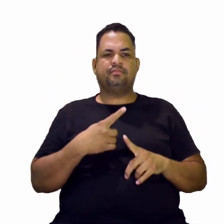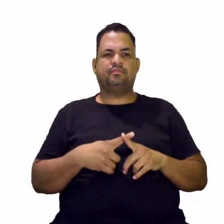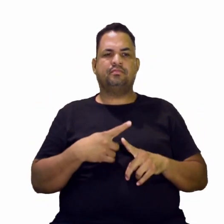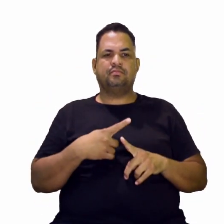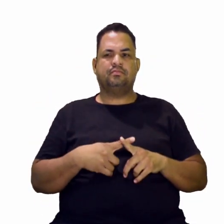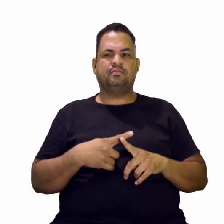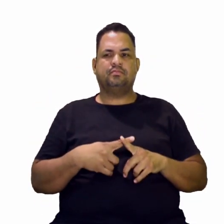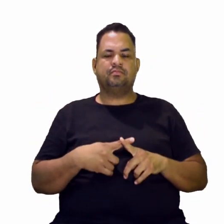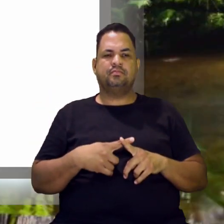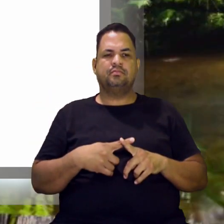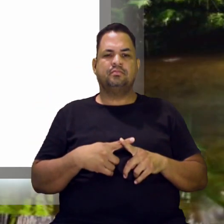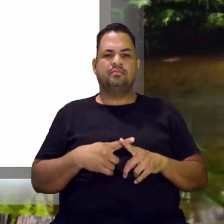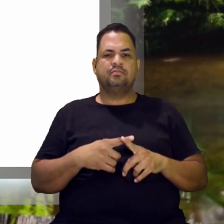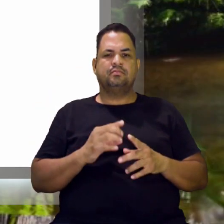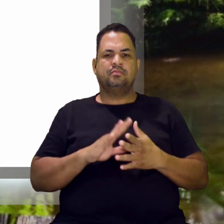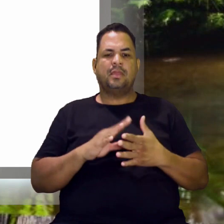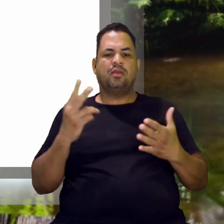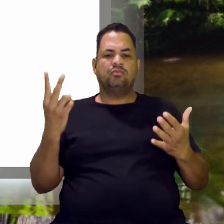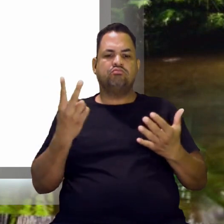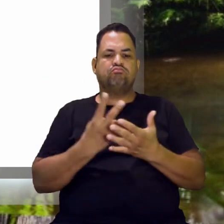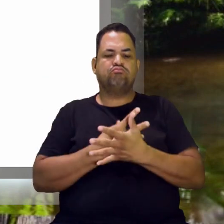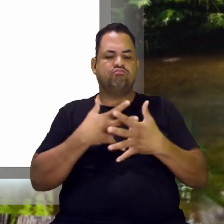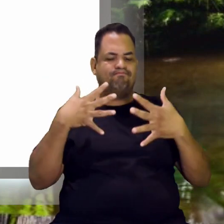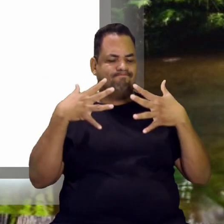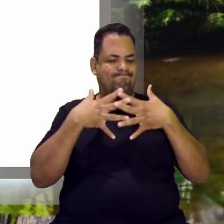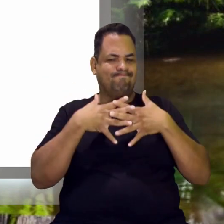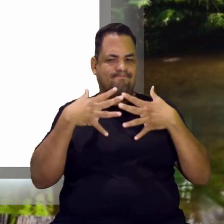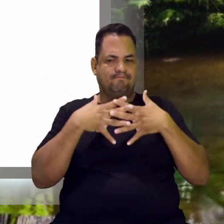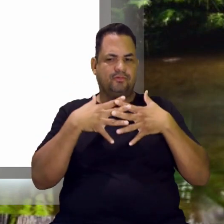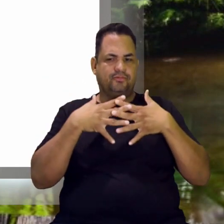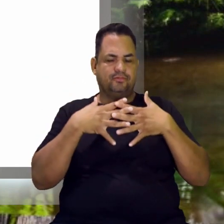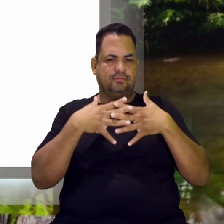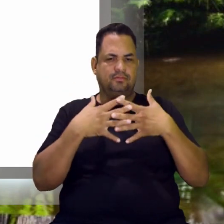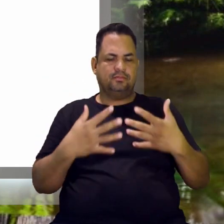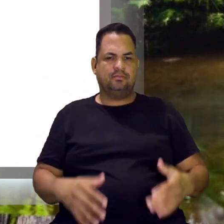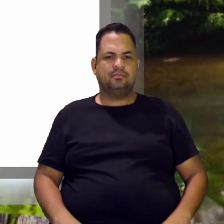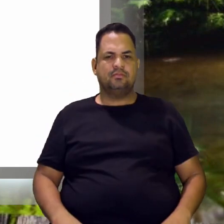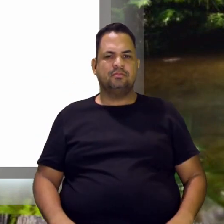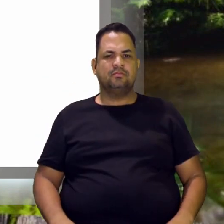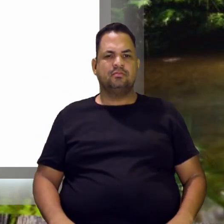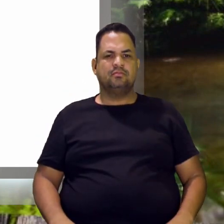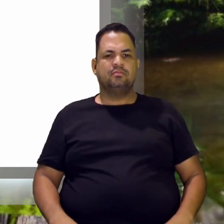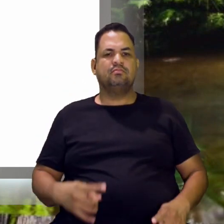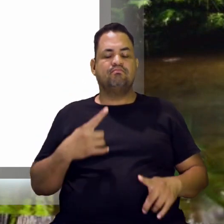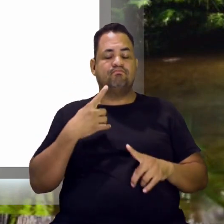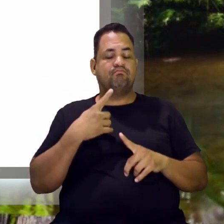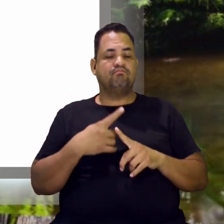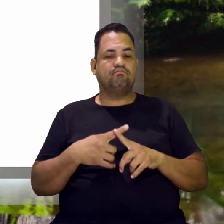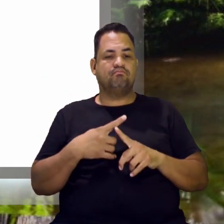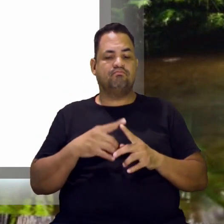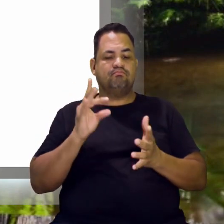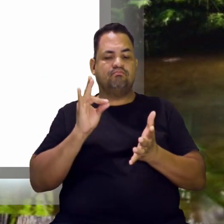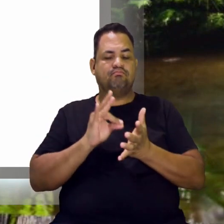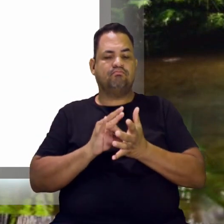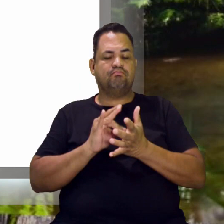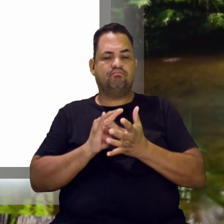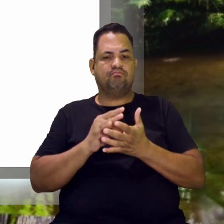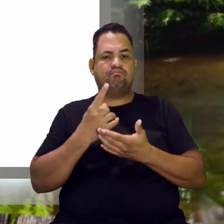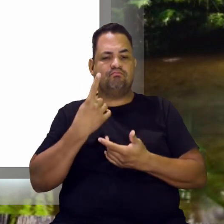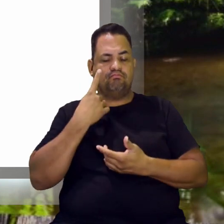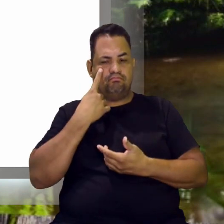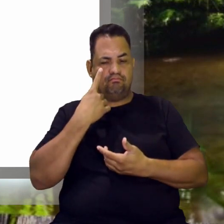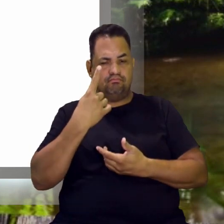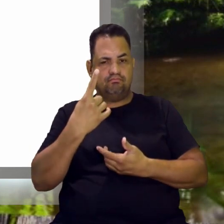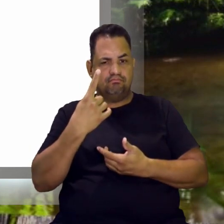porque causa muita confusão ainda hoje, né? Porque realmente, se você for procurar